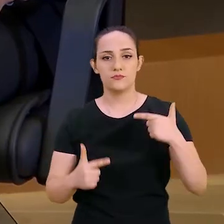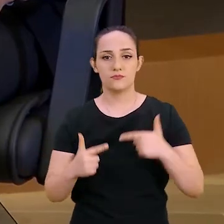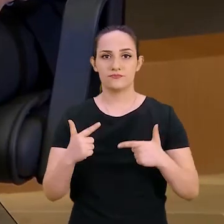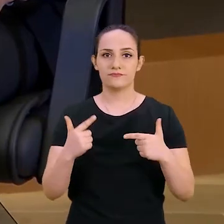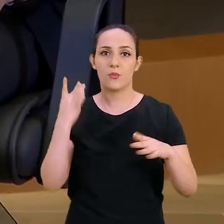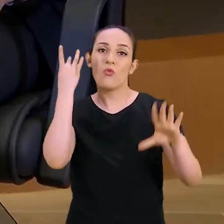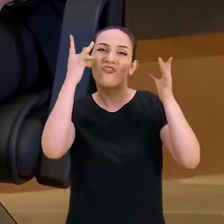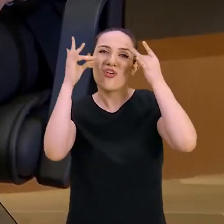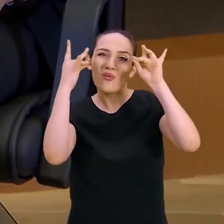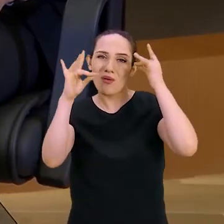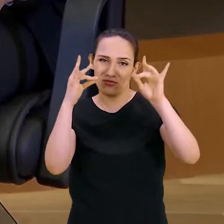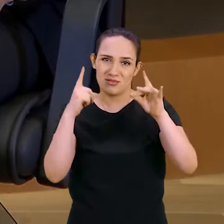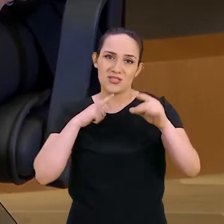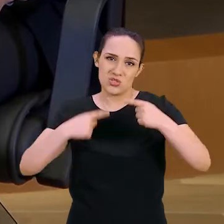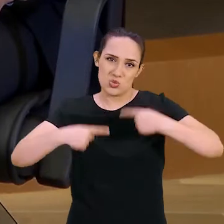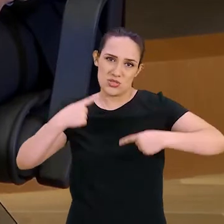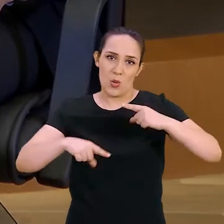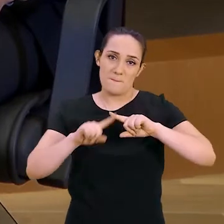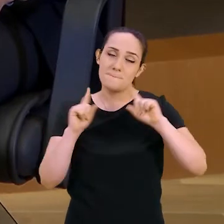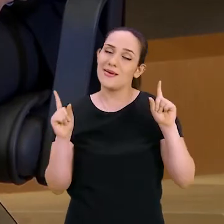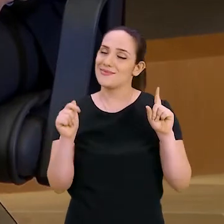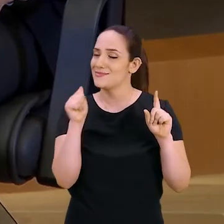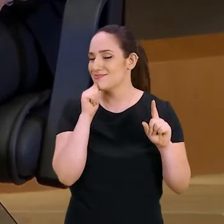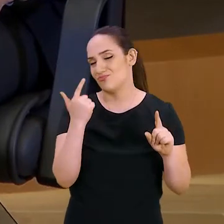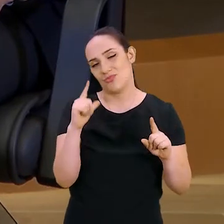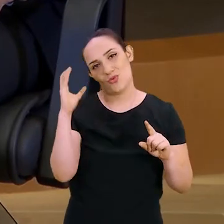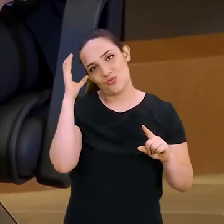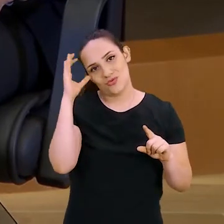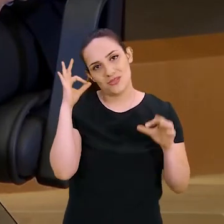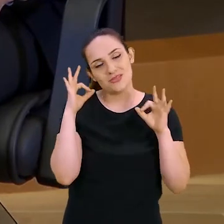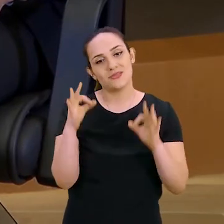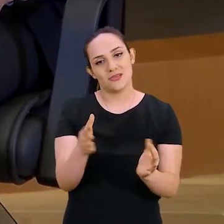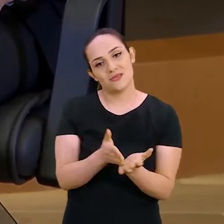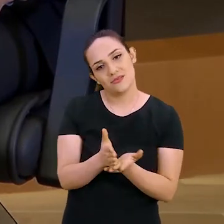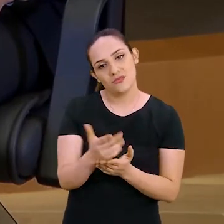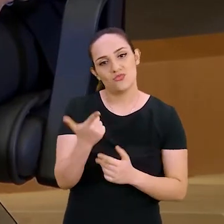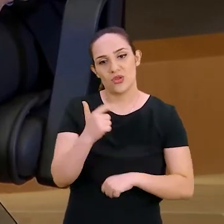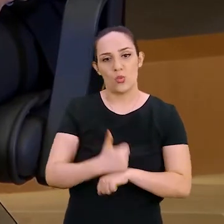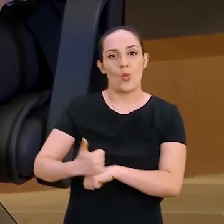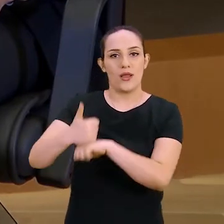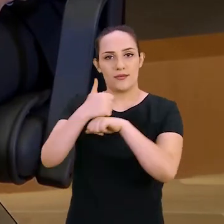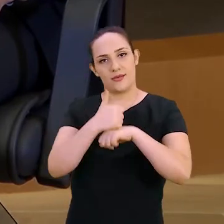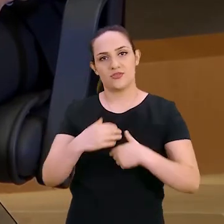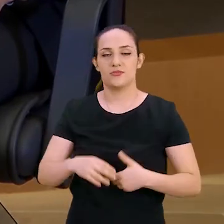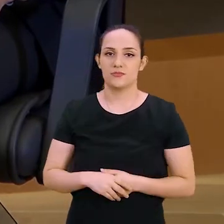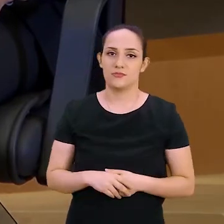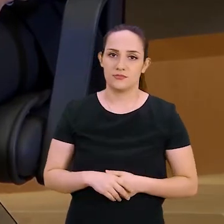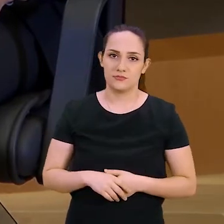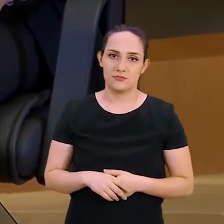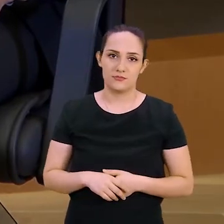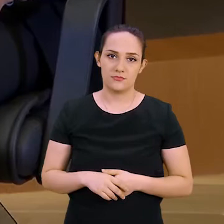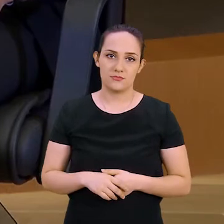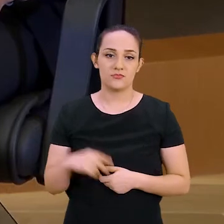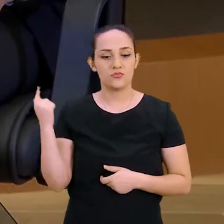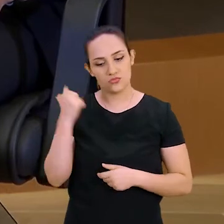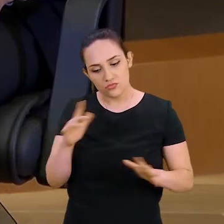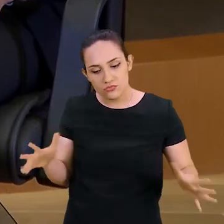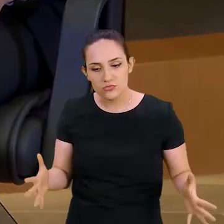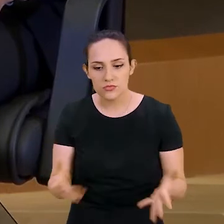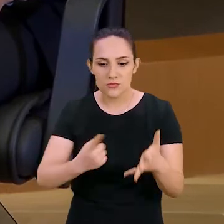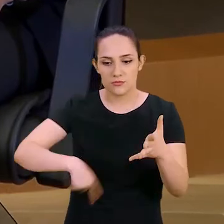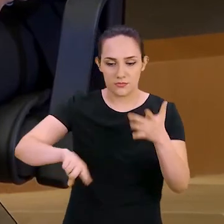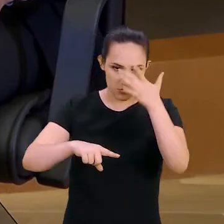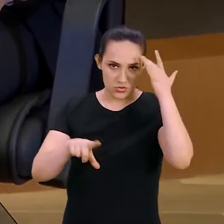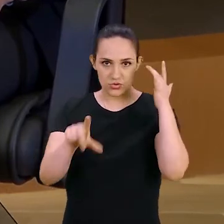de forma informal, mas talvez ainda não tenha uma discussão de qualidade para poder